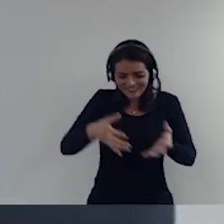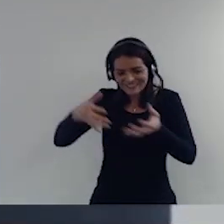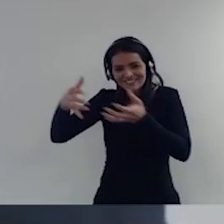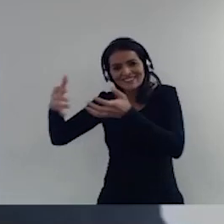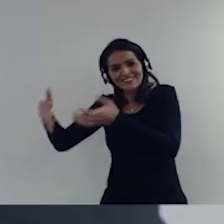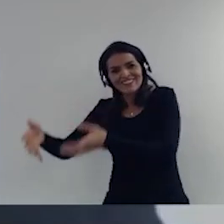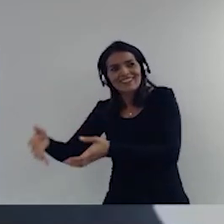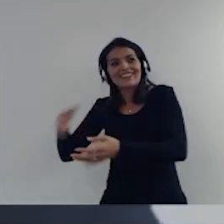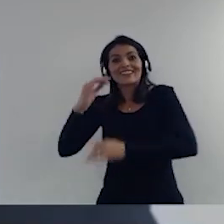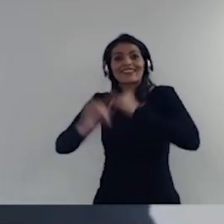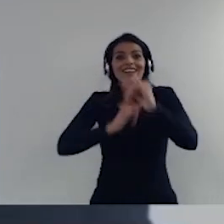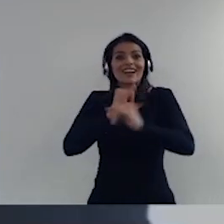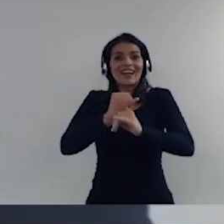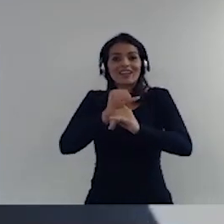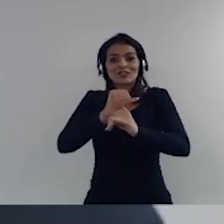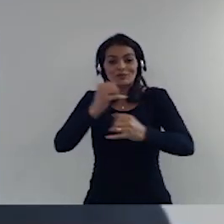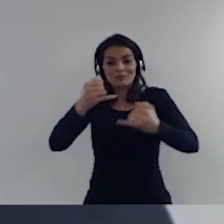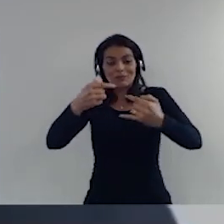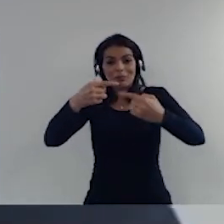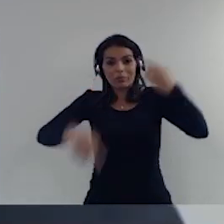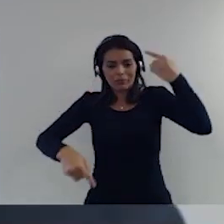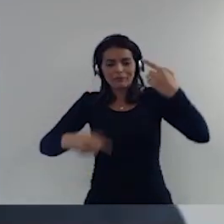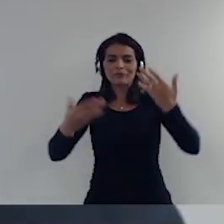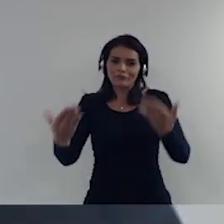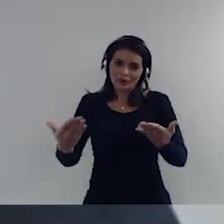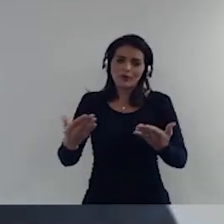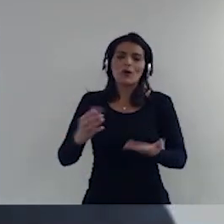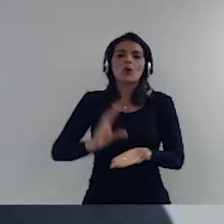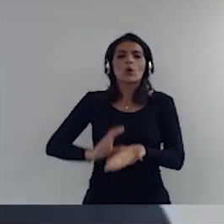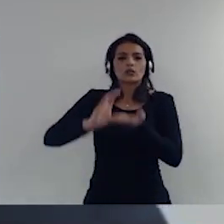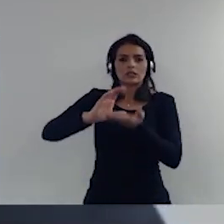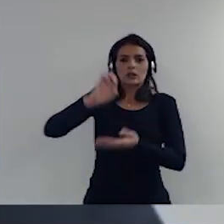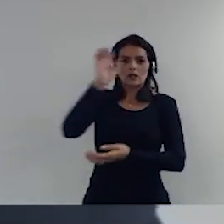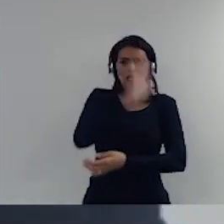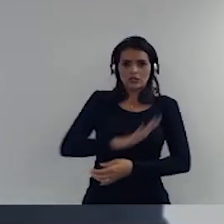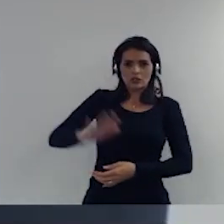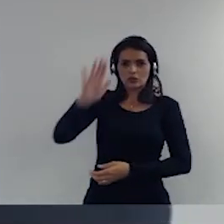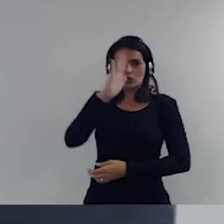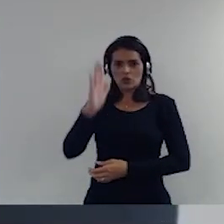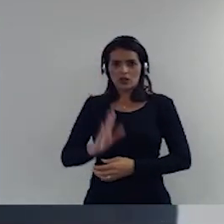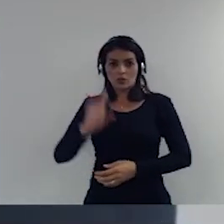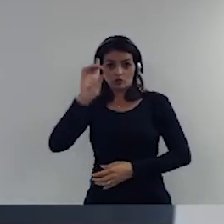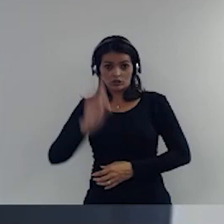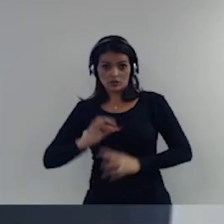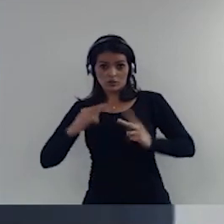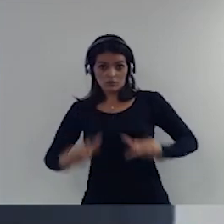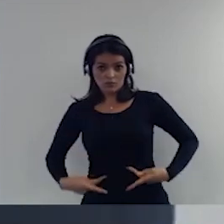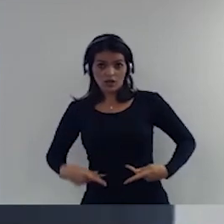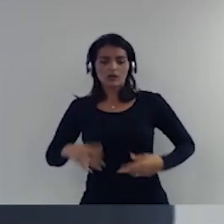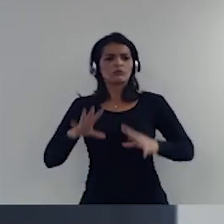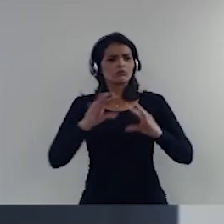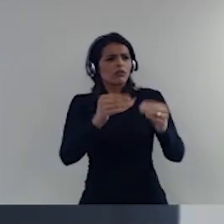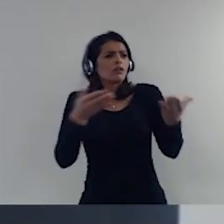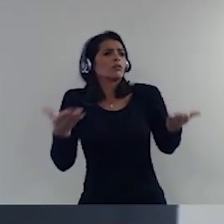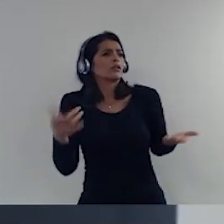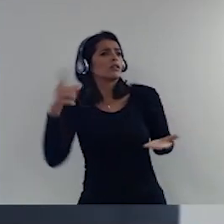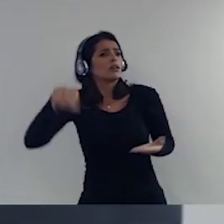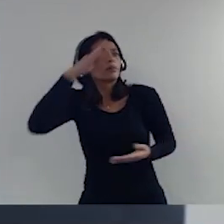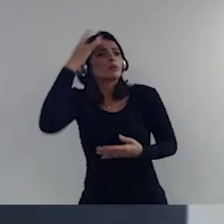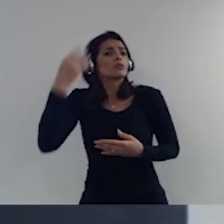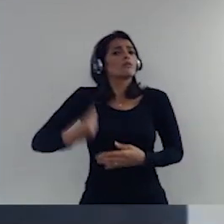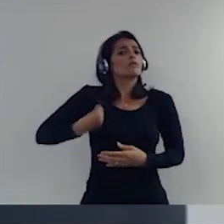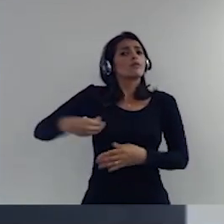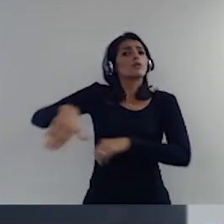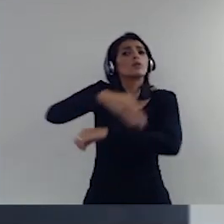Depois que a Defensoria Pública da União interveio, o Conselho Nacional de Direitos Humanos interveio, aí sim fizeram um movimento para